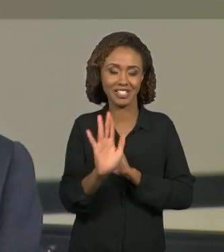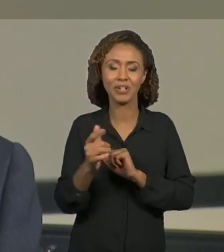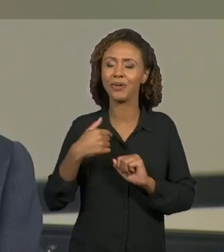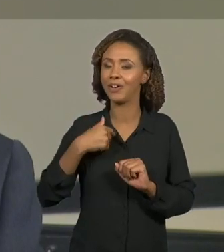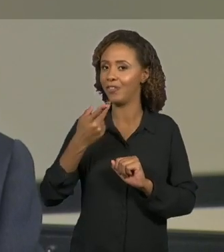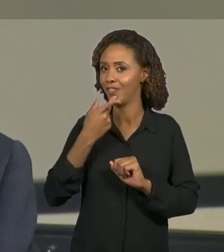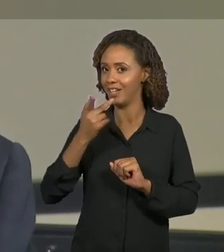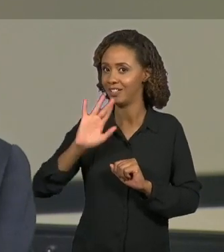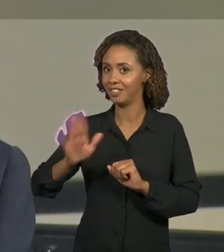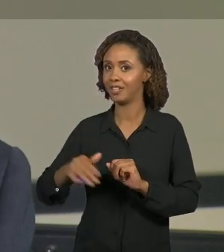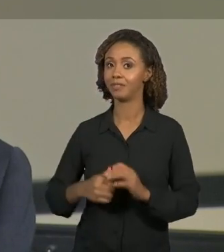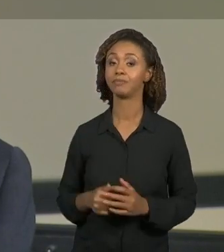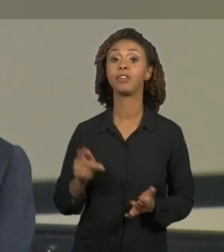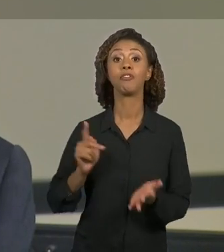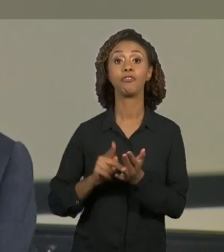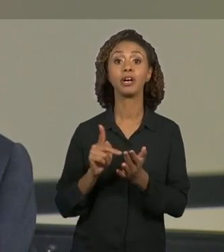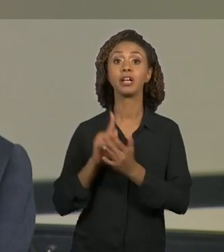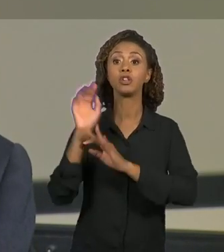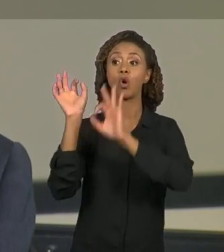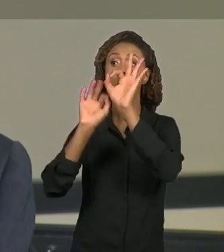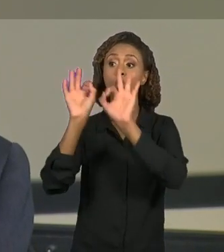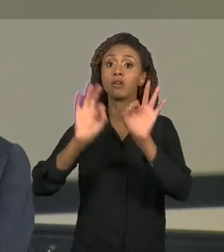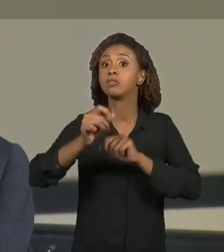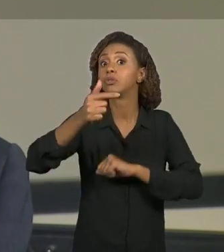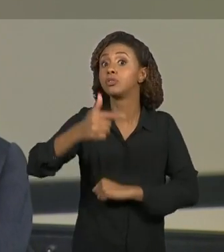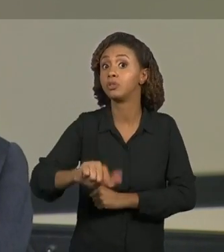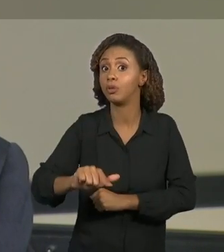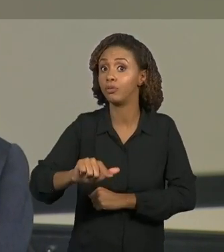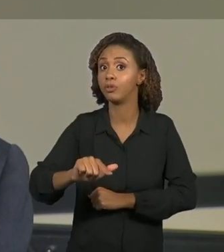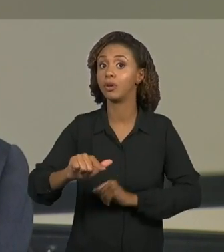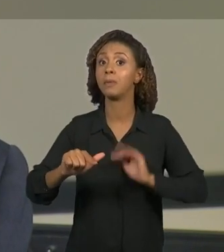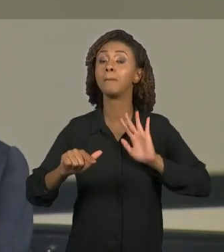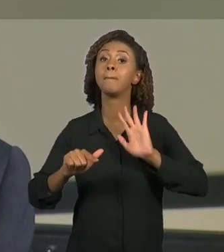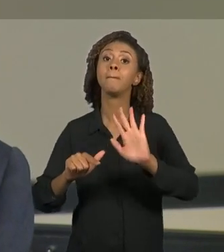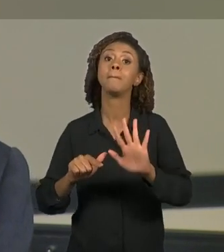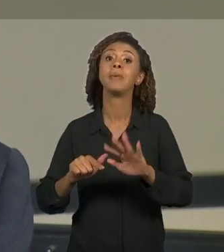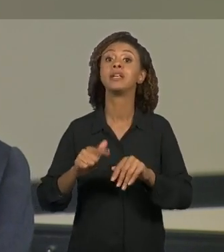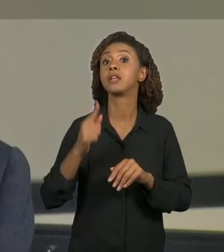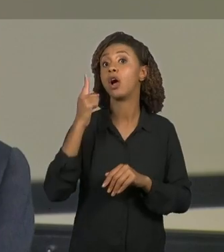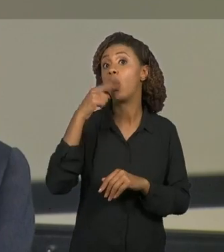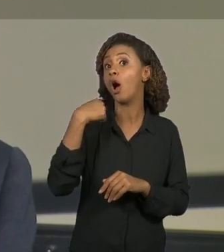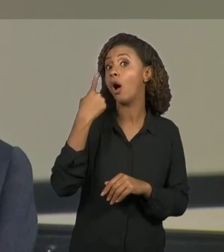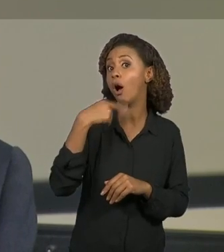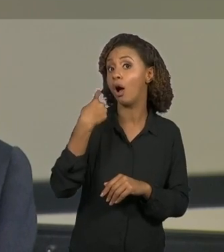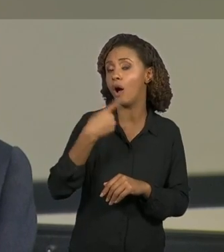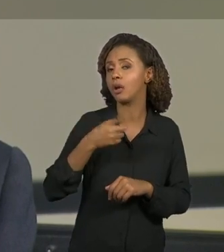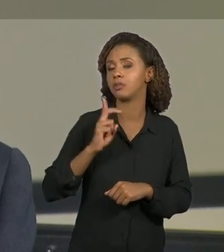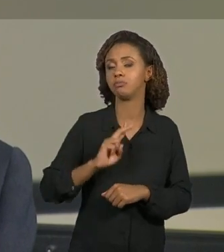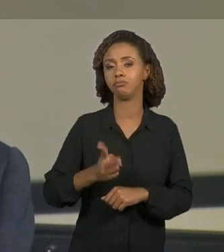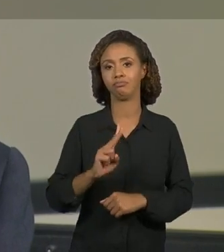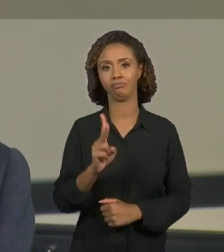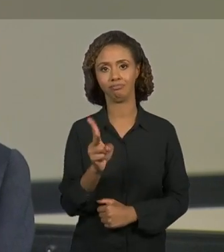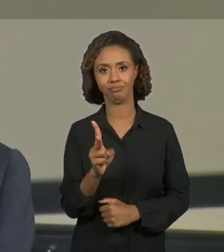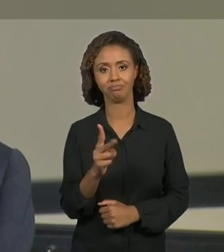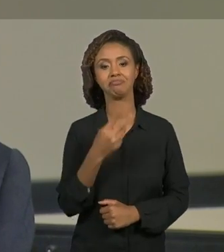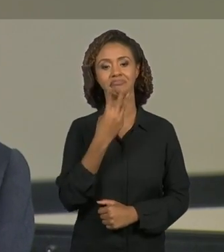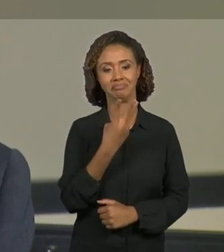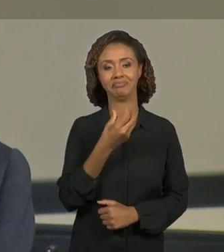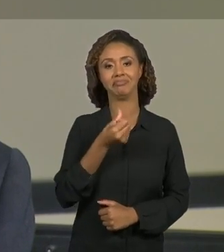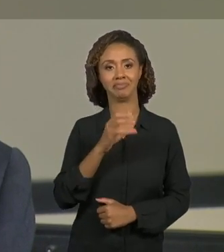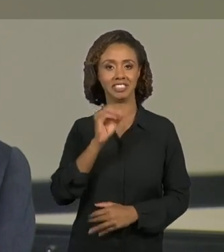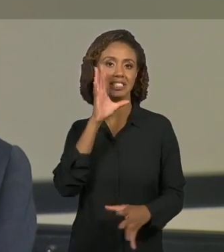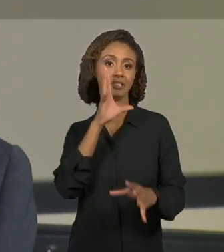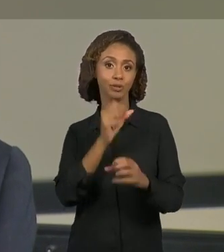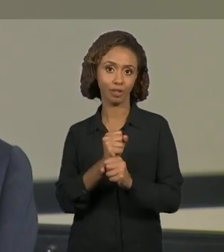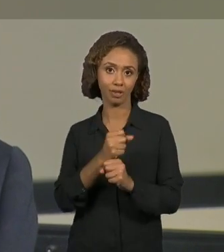disso né foi feito uma reorganização né mas não se alterou o número de horas do curso continua sendo as 360